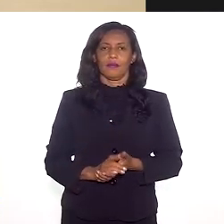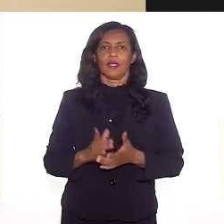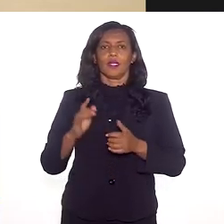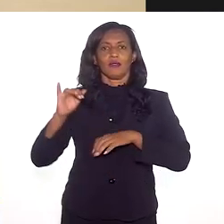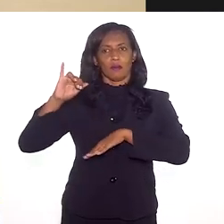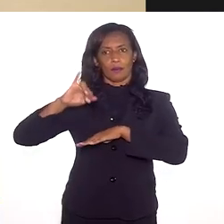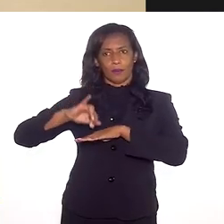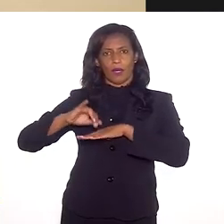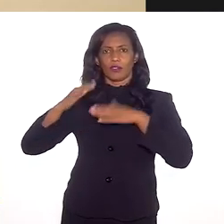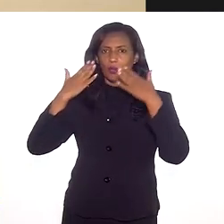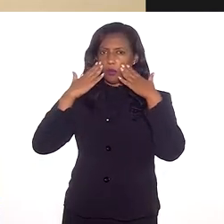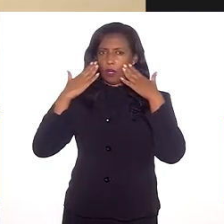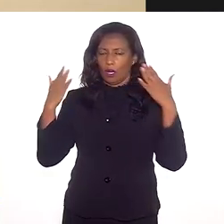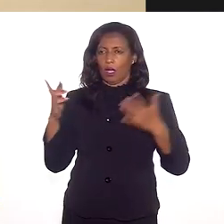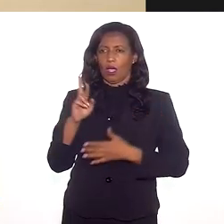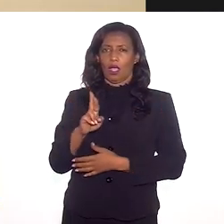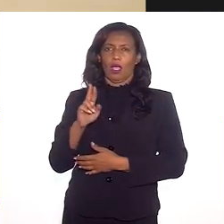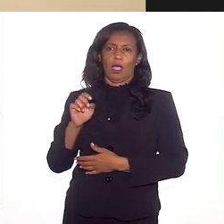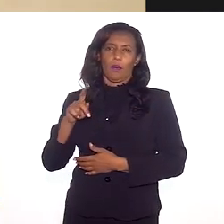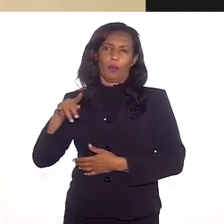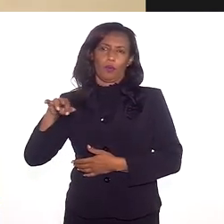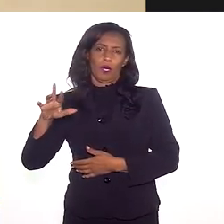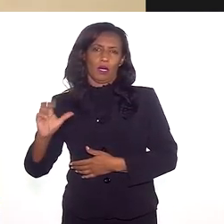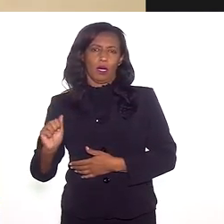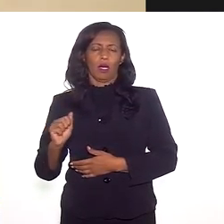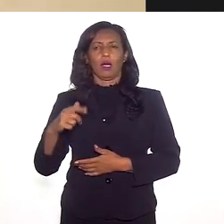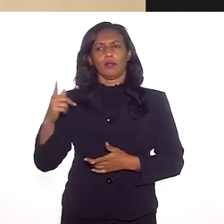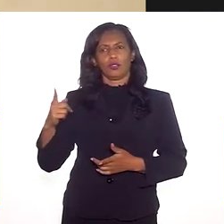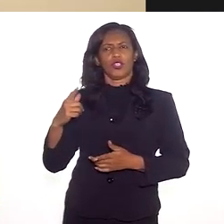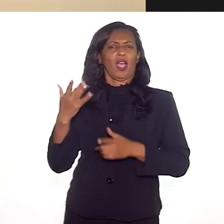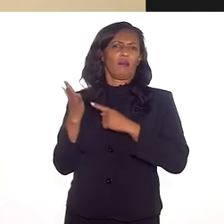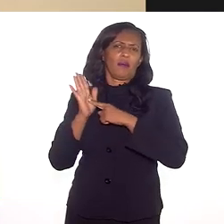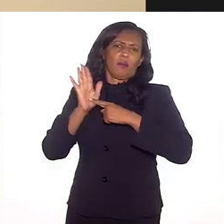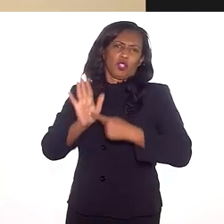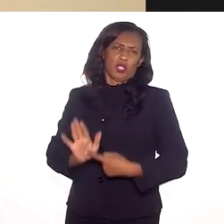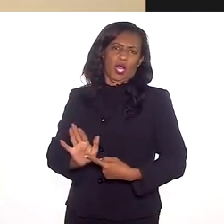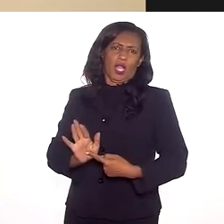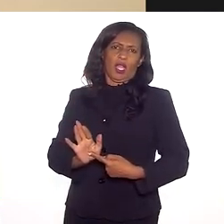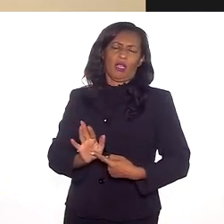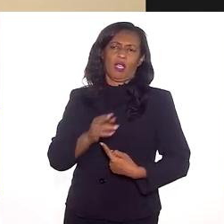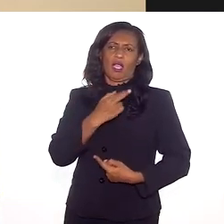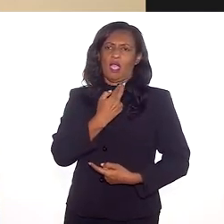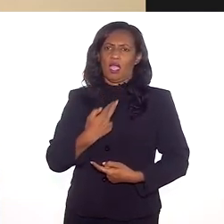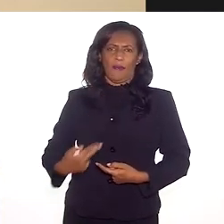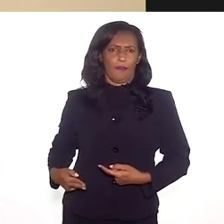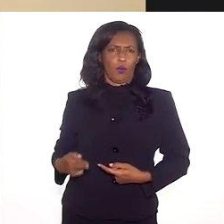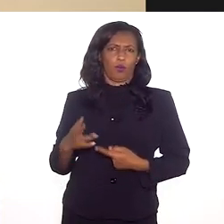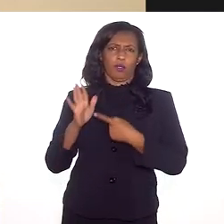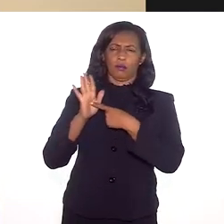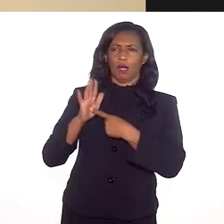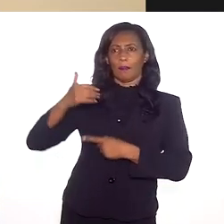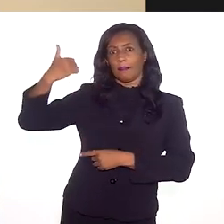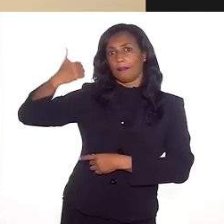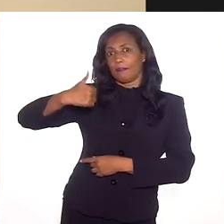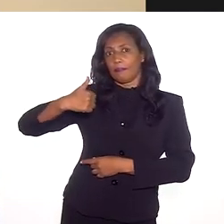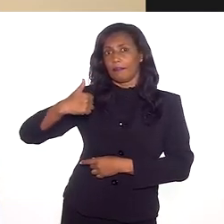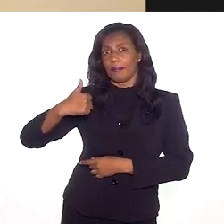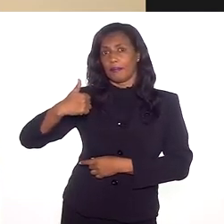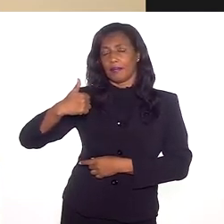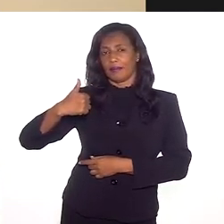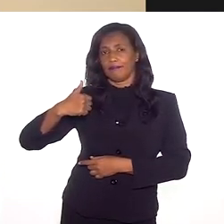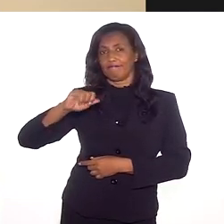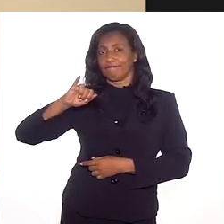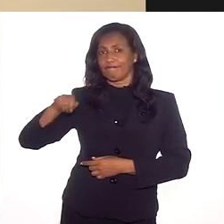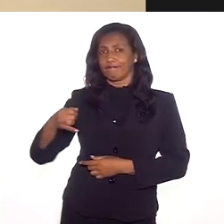a exposição Trias Republicanas para celebrar os 130 anos da Proclamação da República. Foi a primeira vez